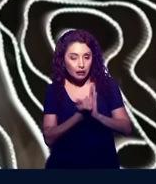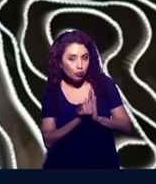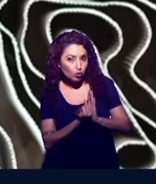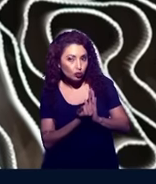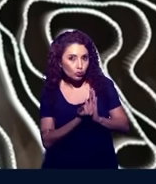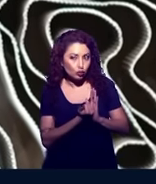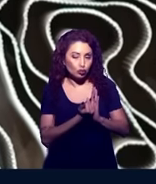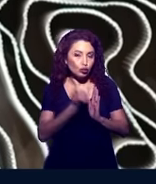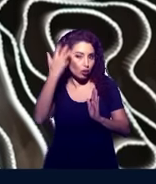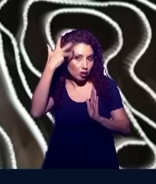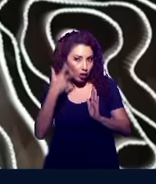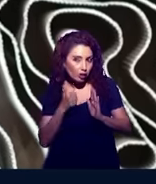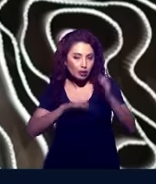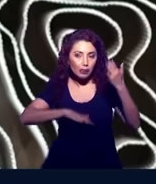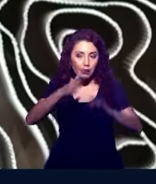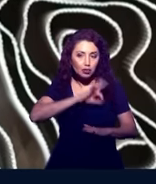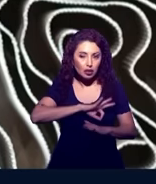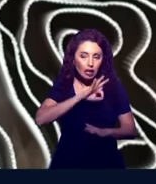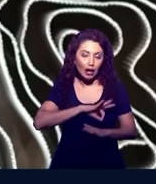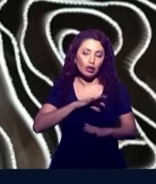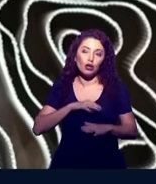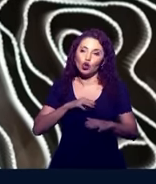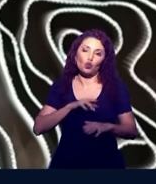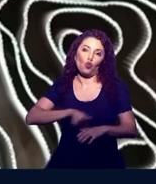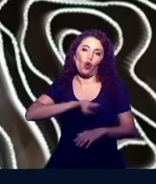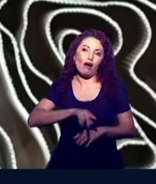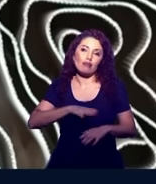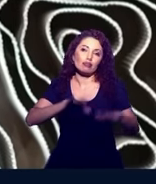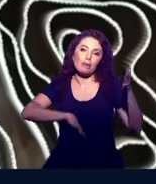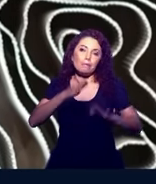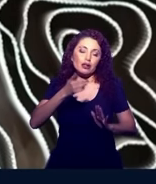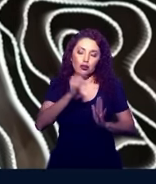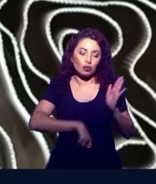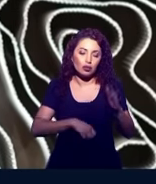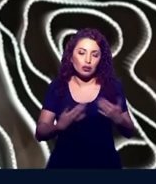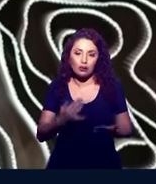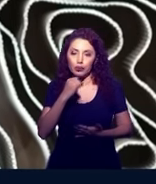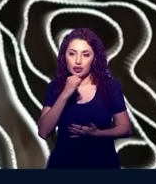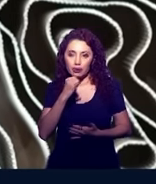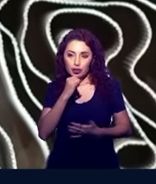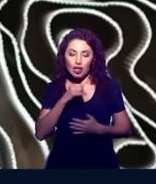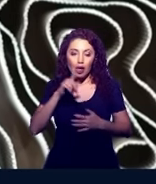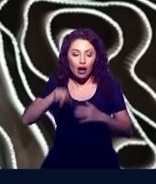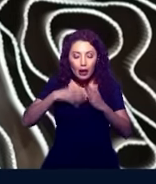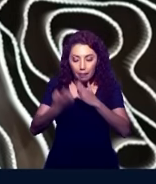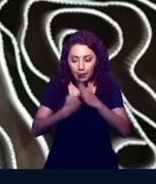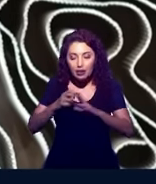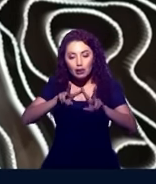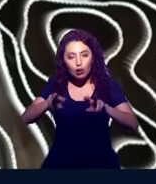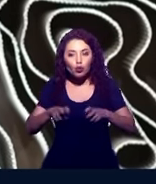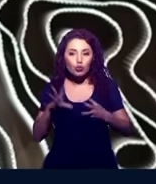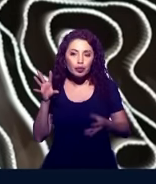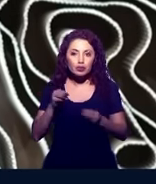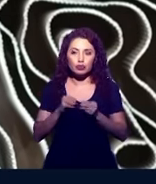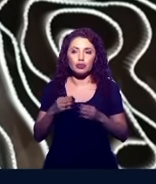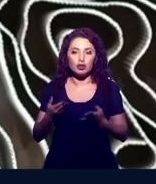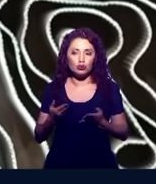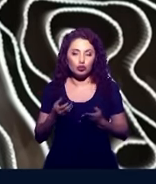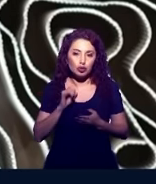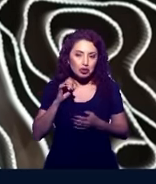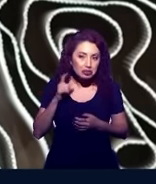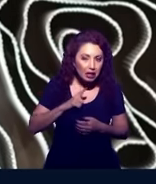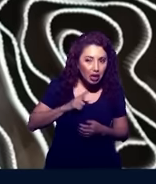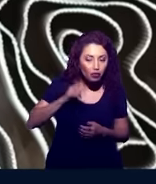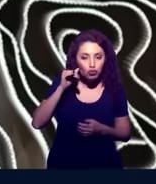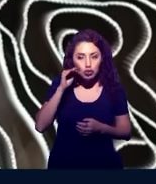renda não depende do tipo de contrato de trabalho se é uma uma empresa de lucro presumido sem empregado ou se é um funcionário